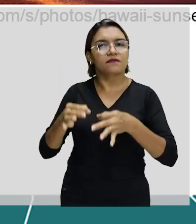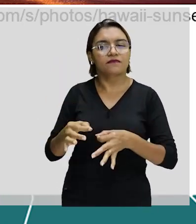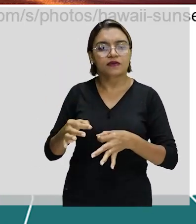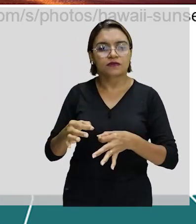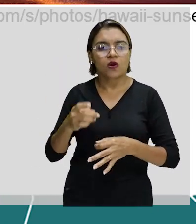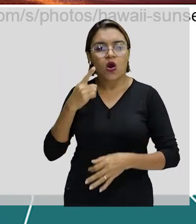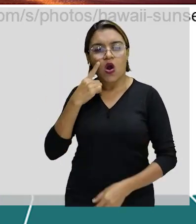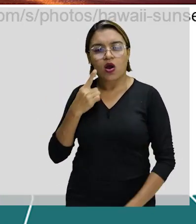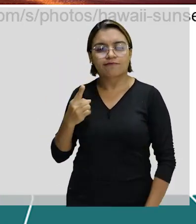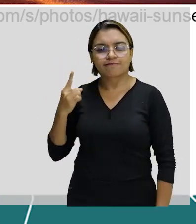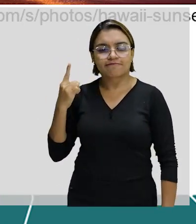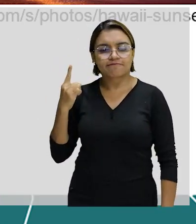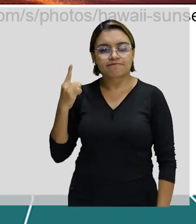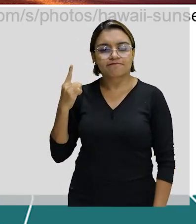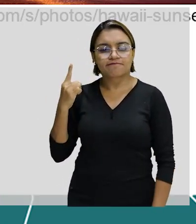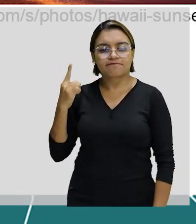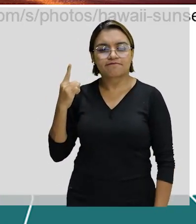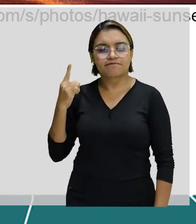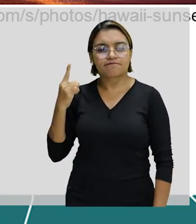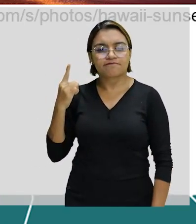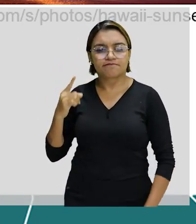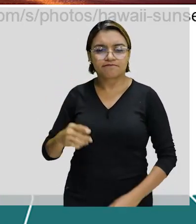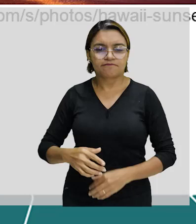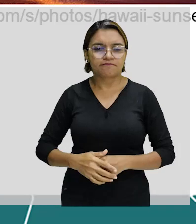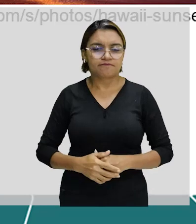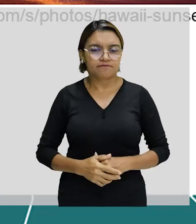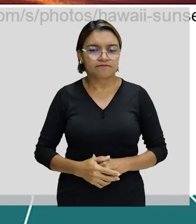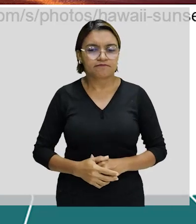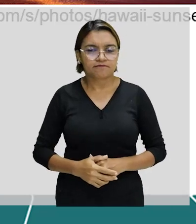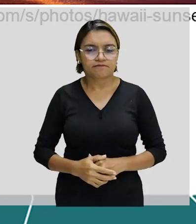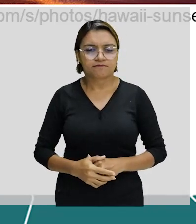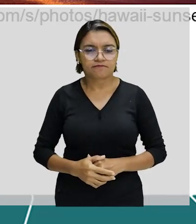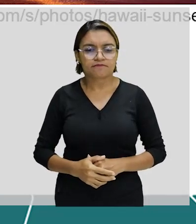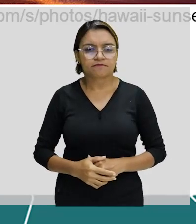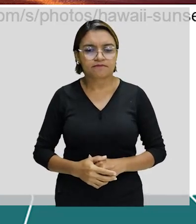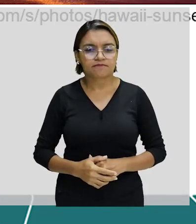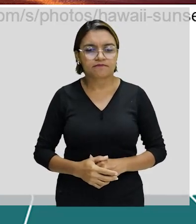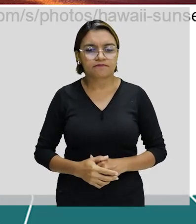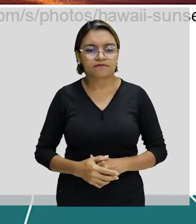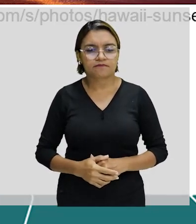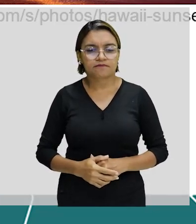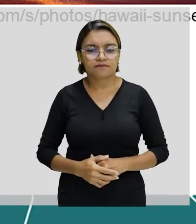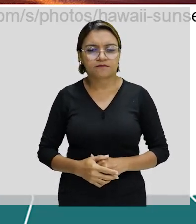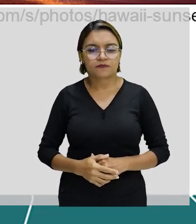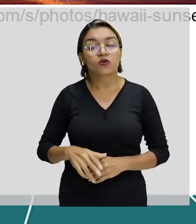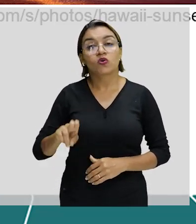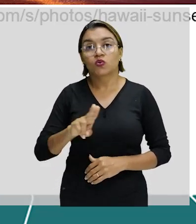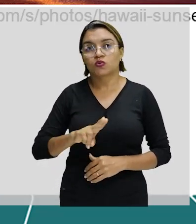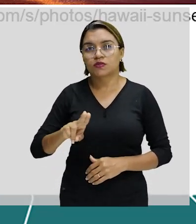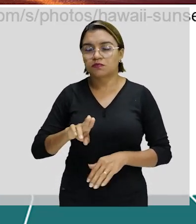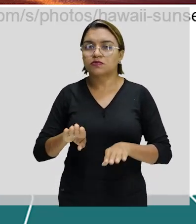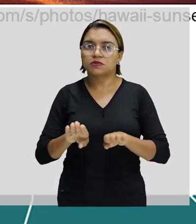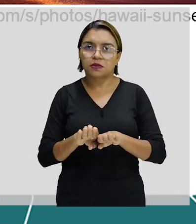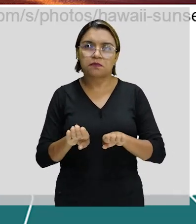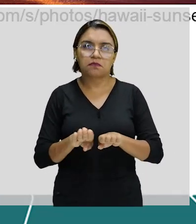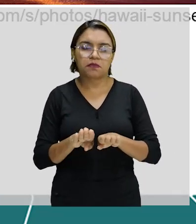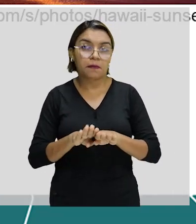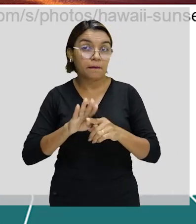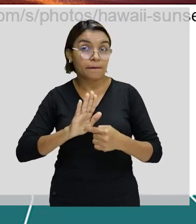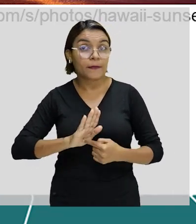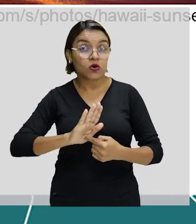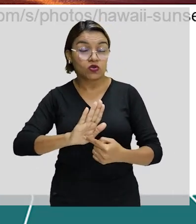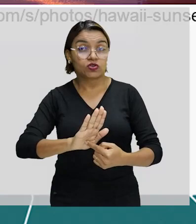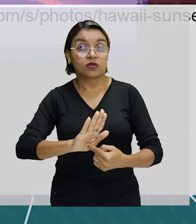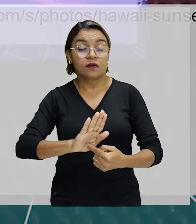to show that something happened before a specific time in the past. Então, nós usamos também para demonstrar